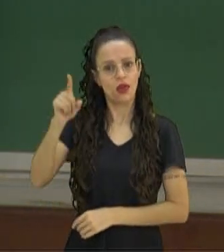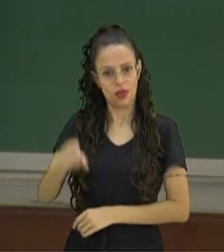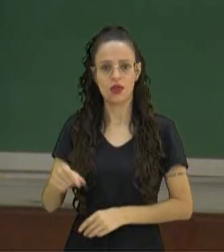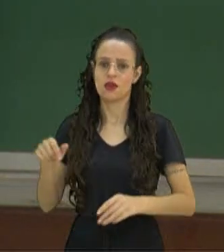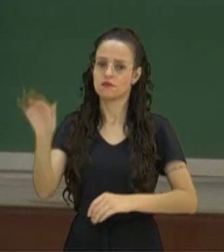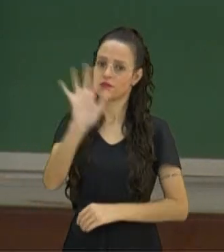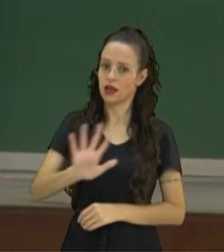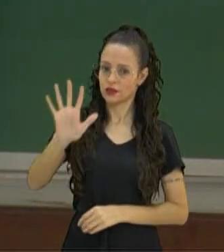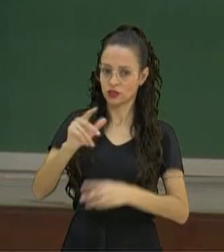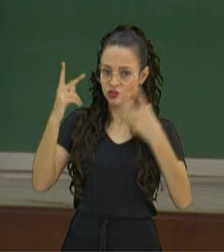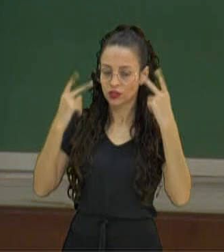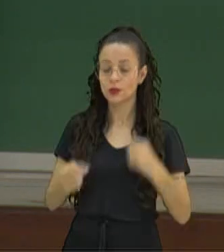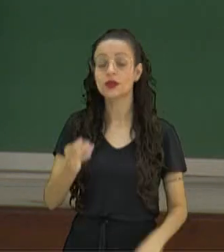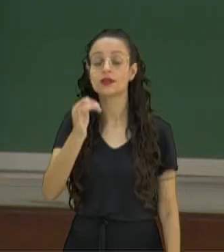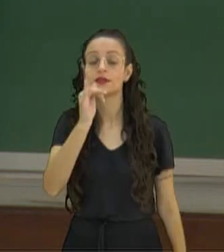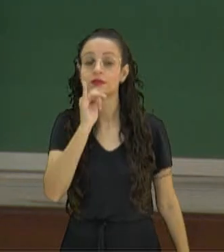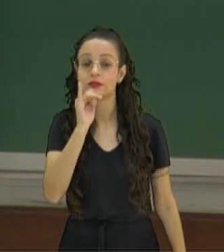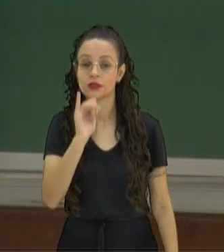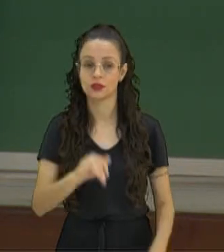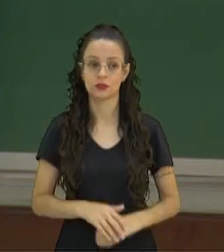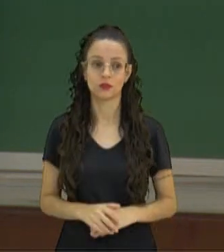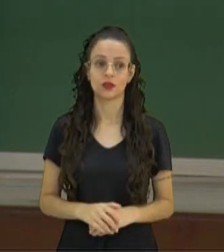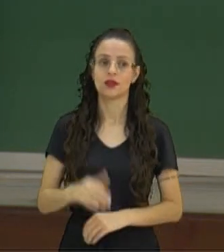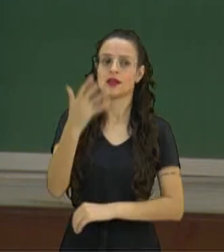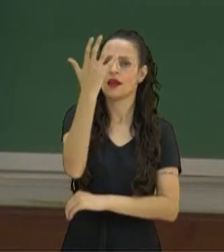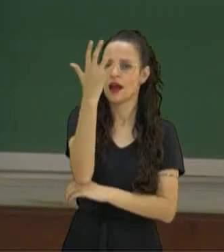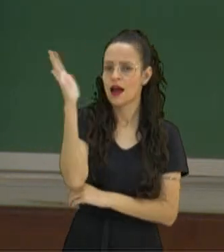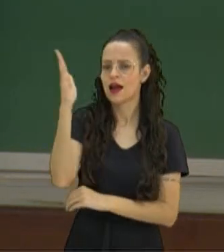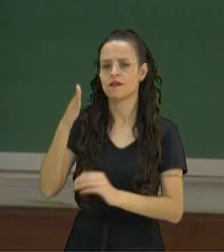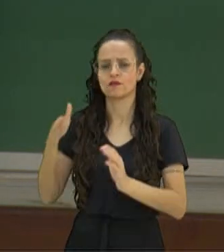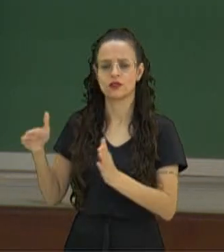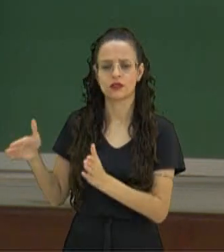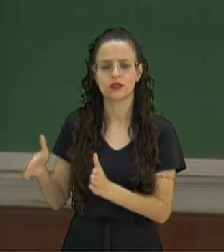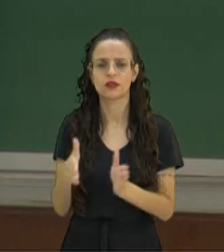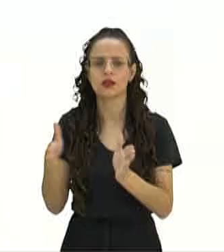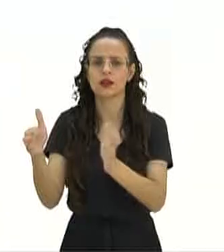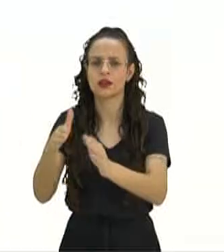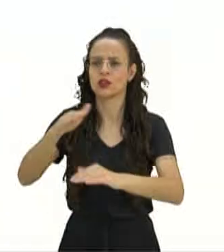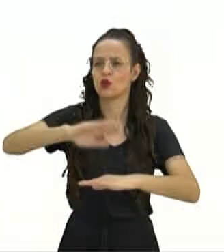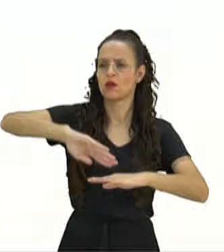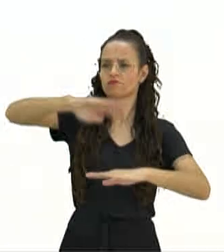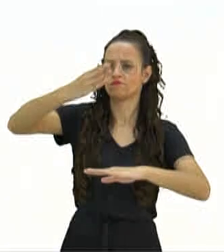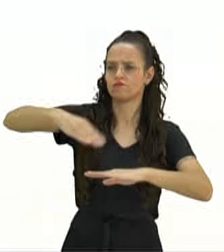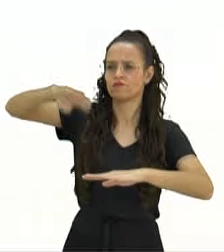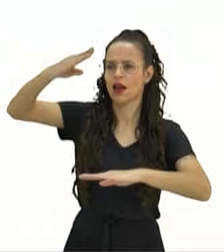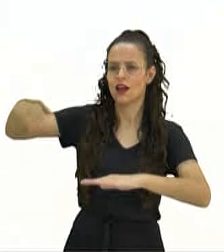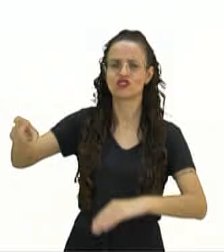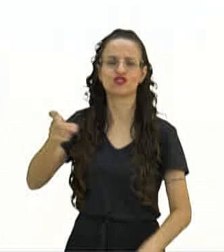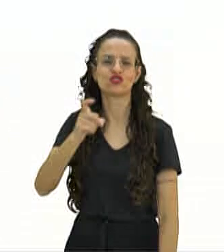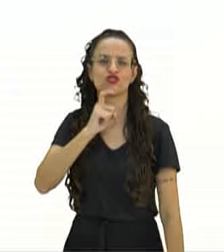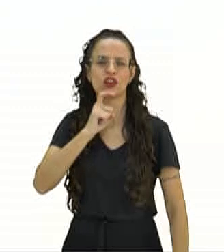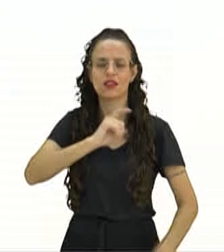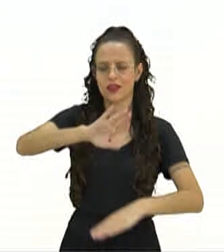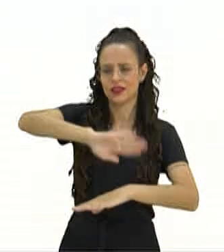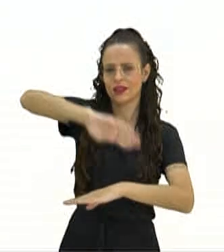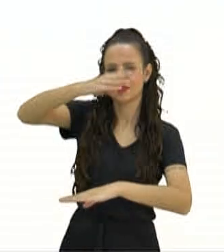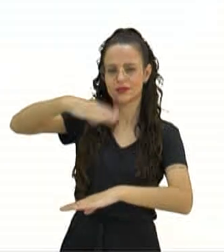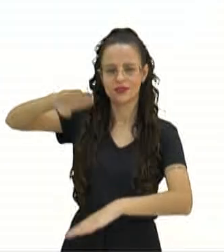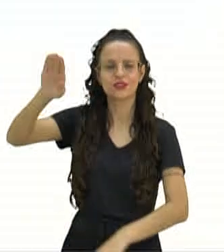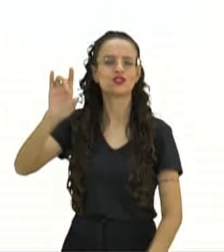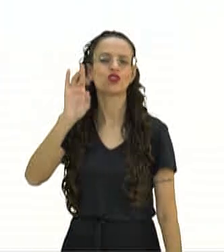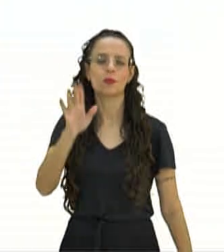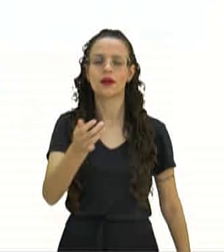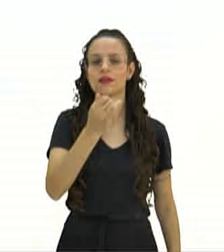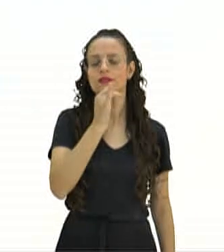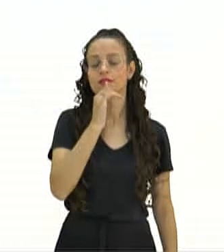paisagem natural. E exemplos desses elementos, as árvores, os rios, as serras, as geleiras, só para a gente exemplificar